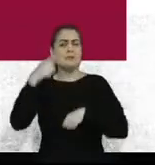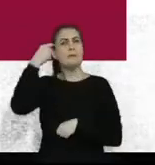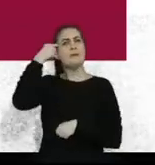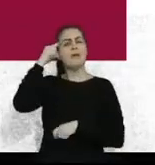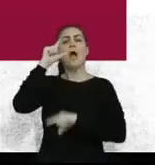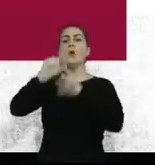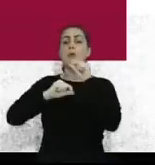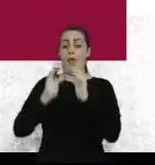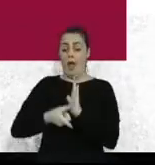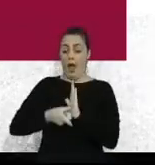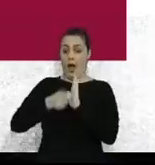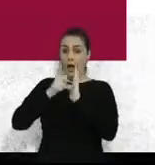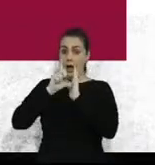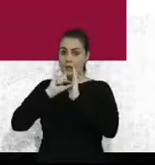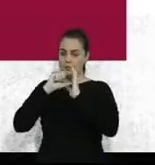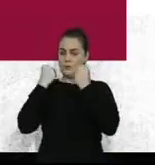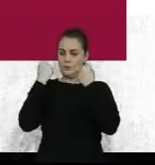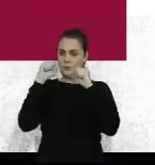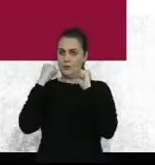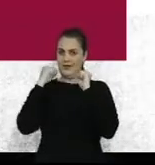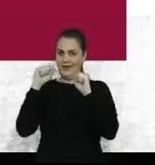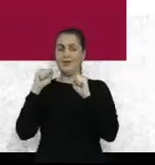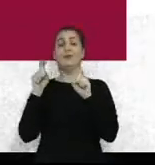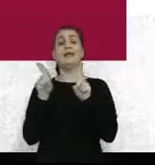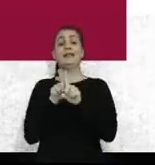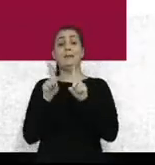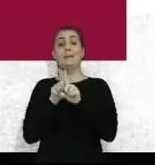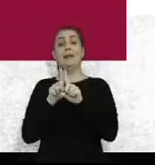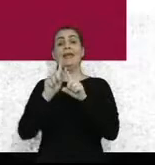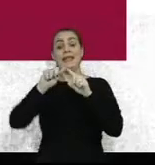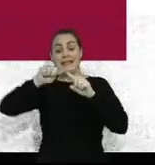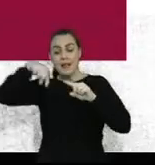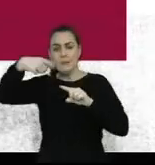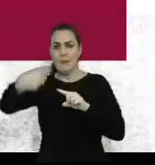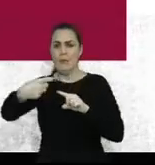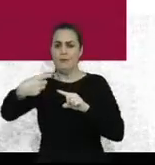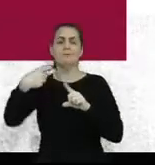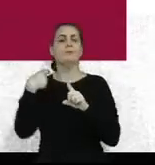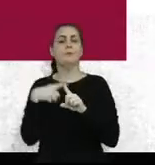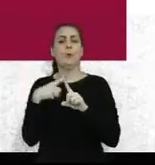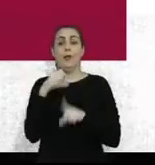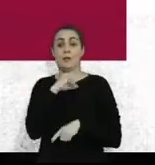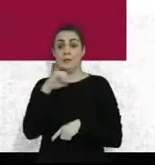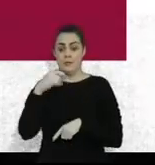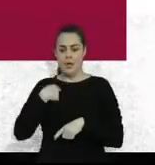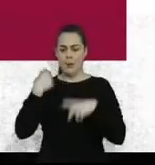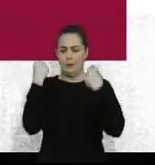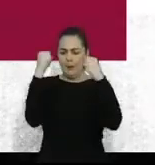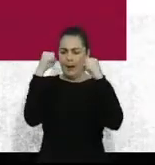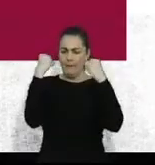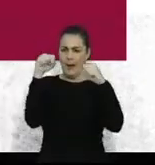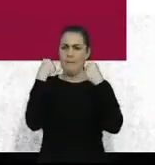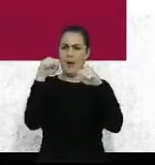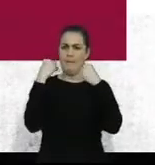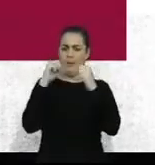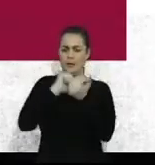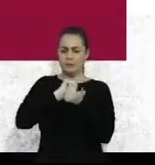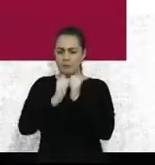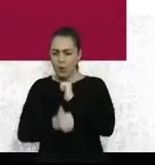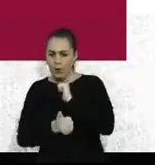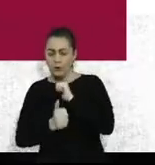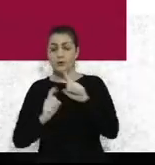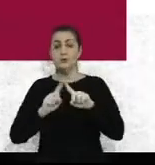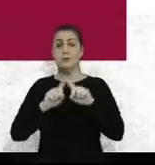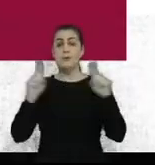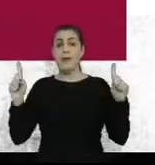para o treino, performance também é recuperação. Porque se você treina e não recupera, no outro dia você não vai treinar bem. Se você treina de manhã e você